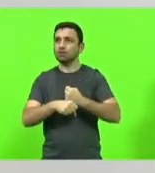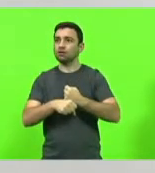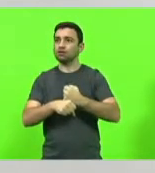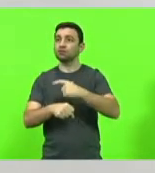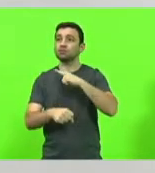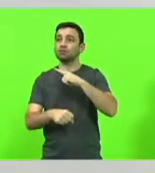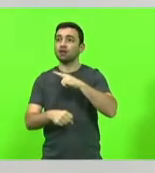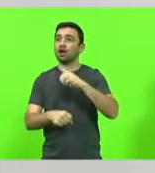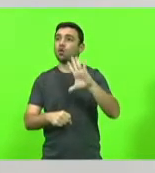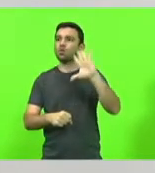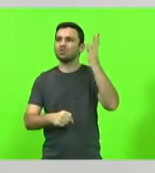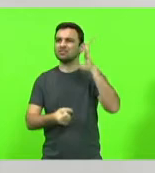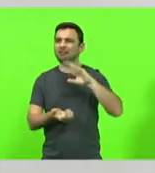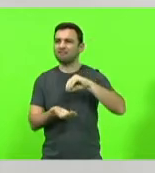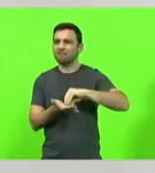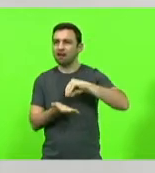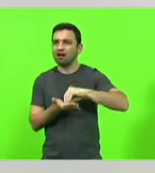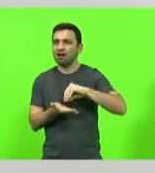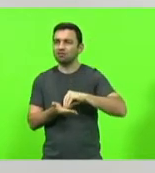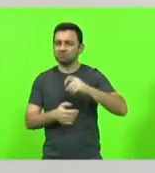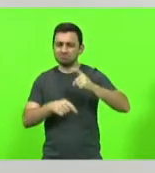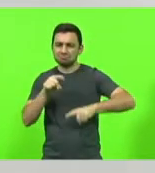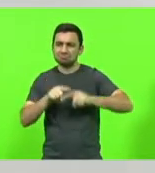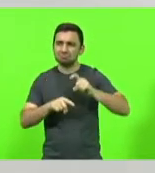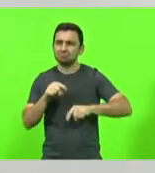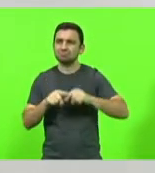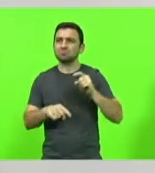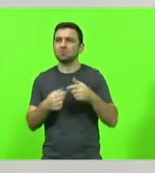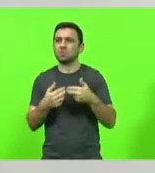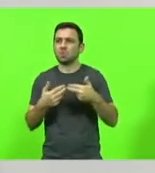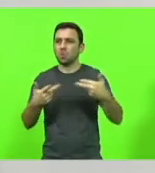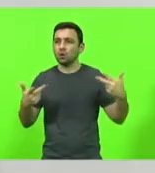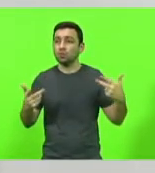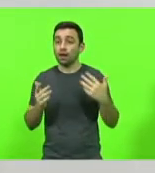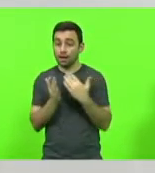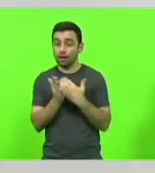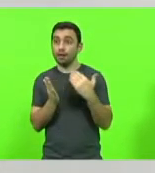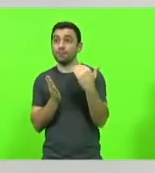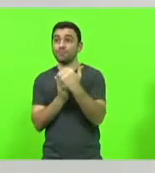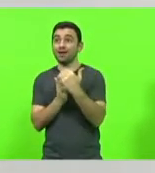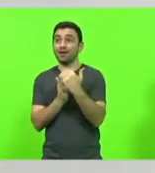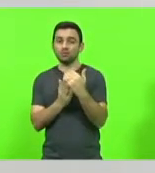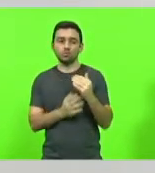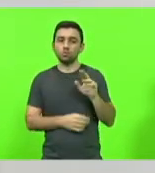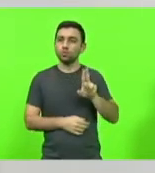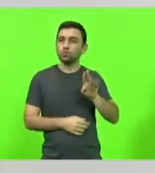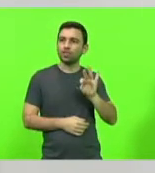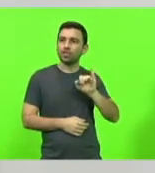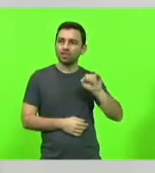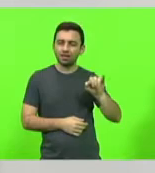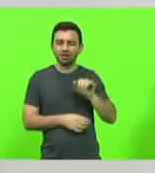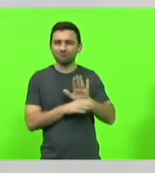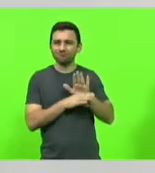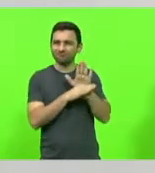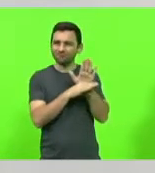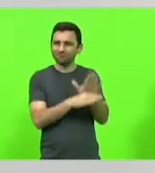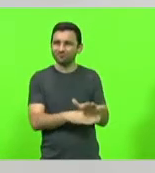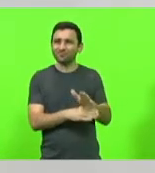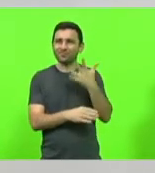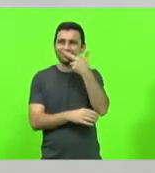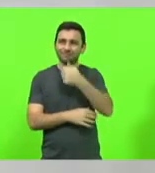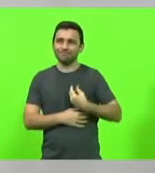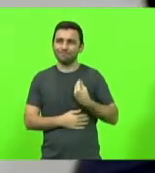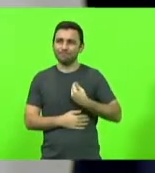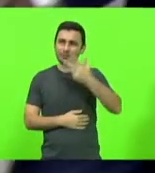à escassez de equipamentos para que se pudesse aumentar o número de UTIs para salvar vidas de pessoas